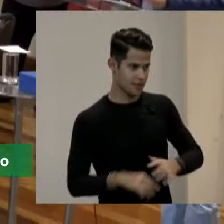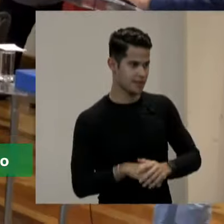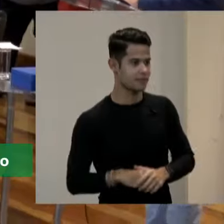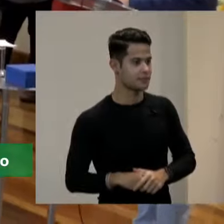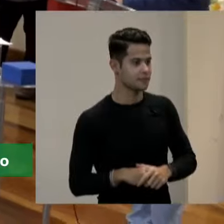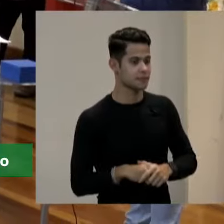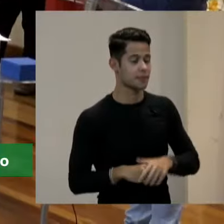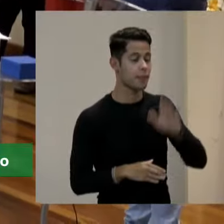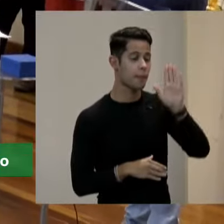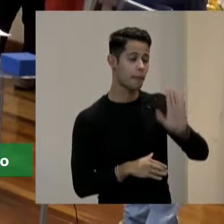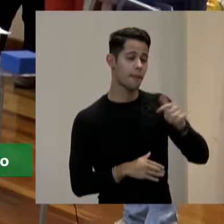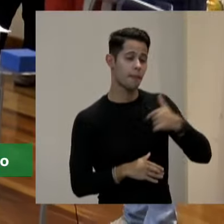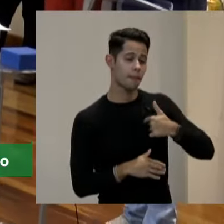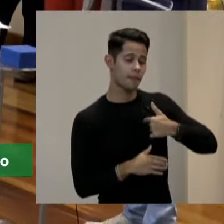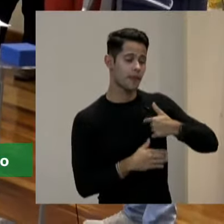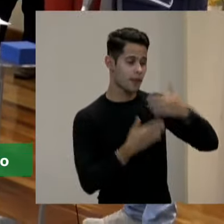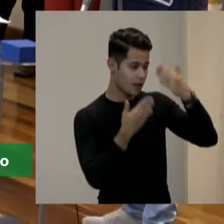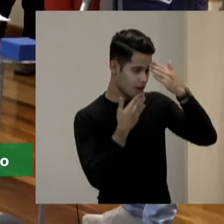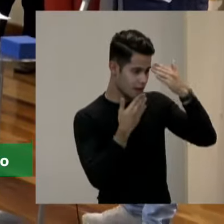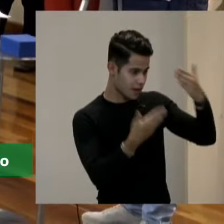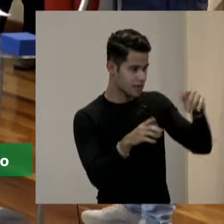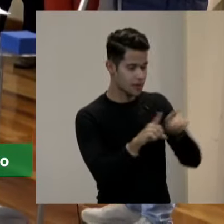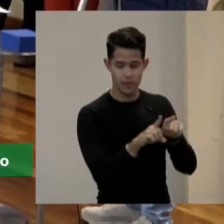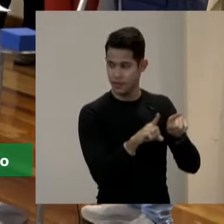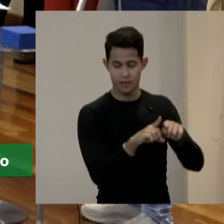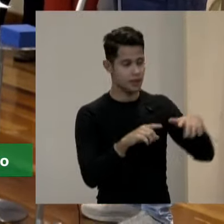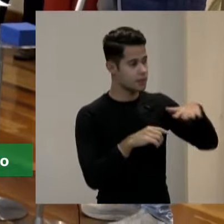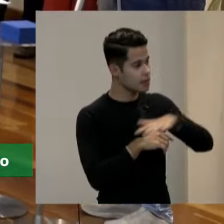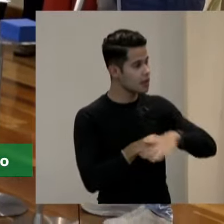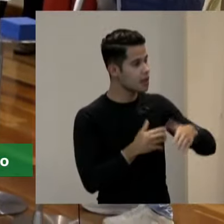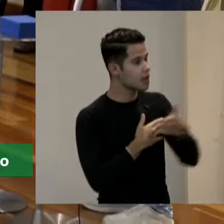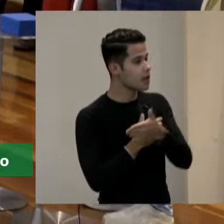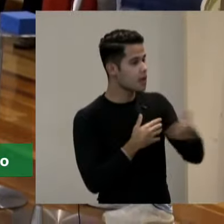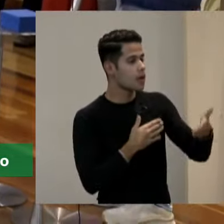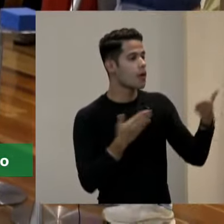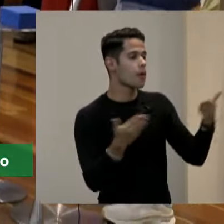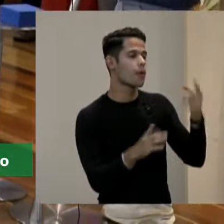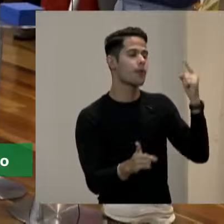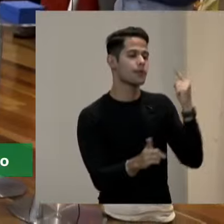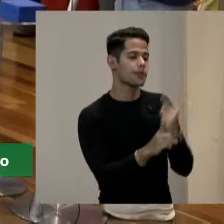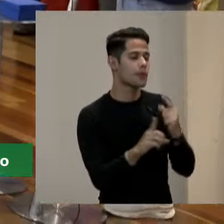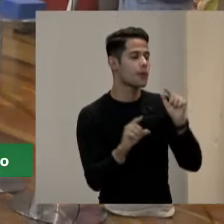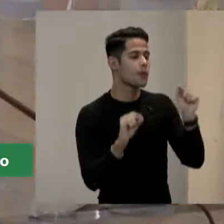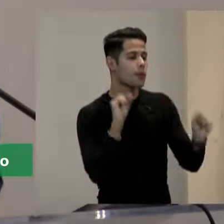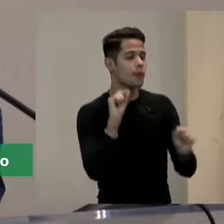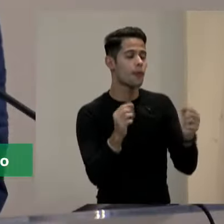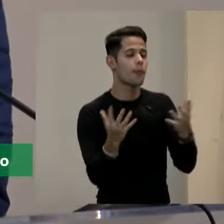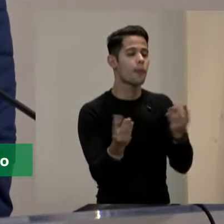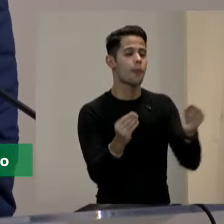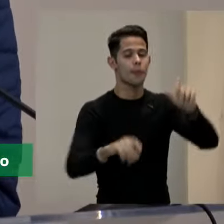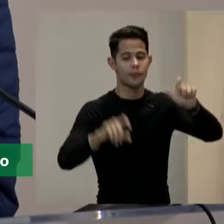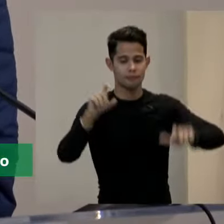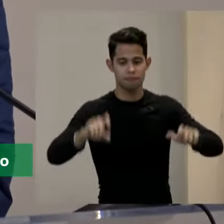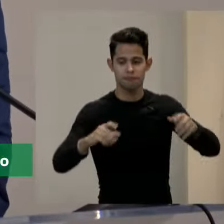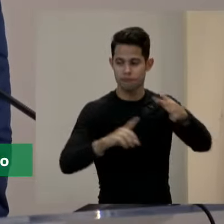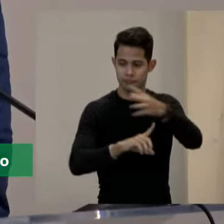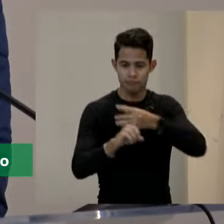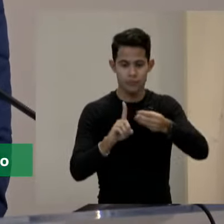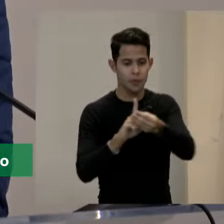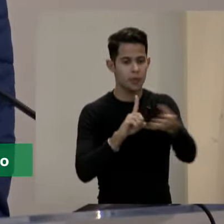E creio que agradeço aos céus por a gente encontrar tantas pessoas que compartilham